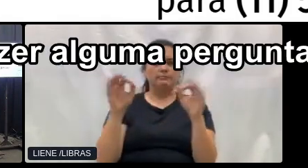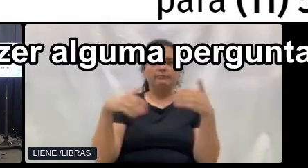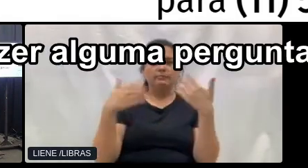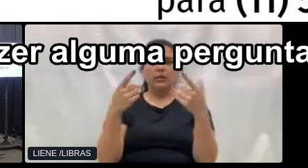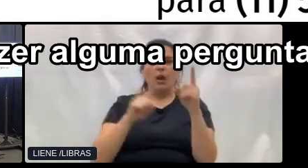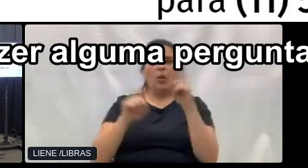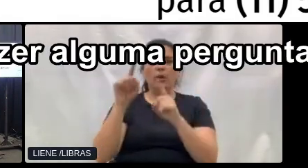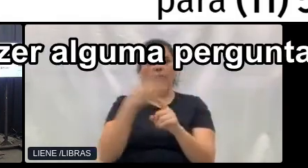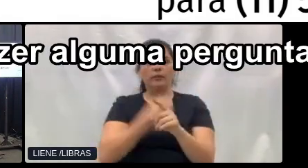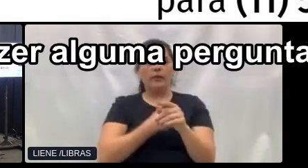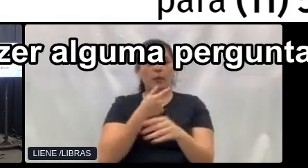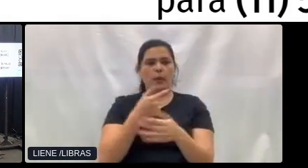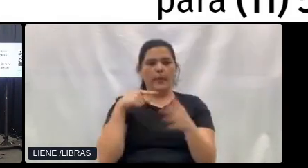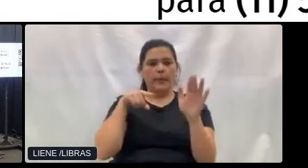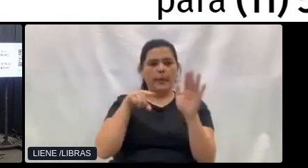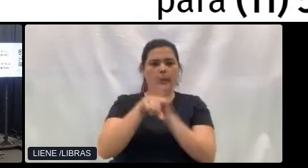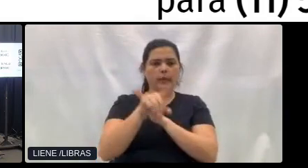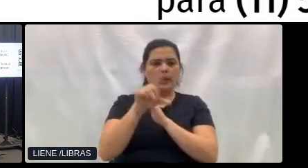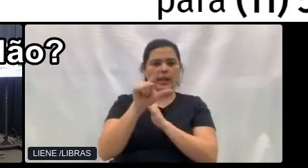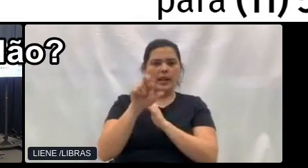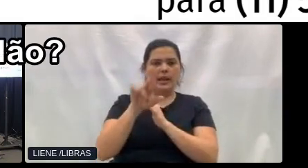que está aqui quer fazer alguma pergunta para a Lari?